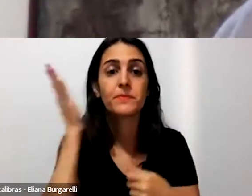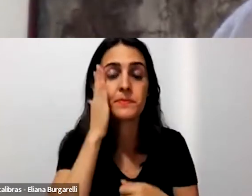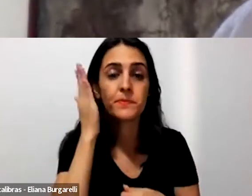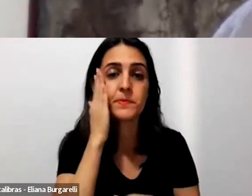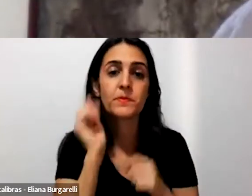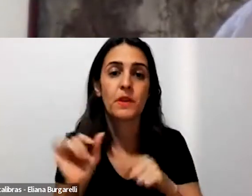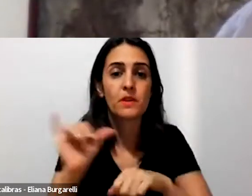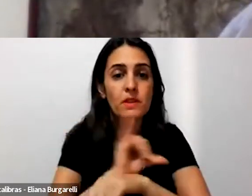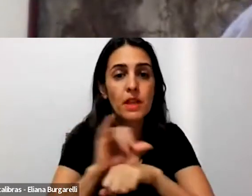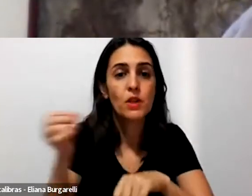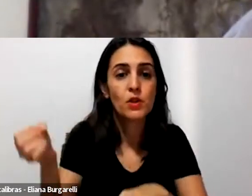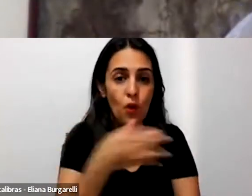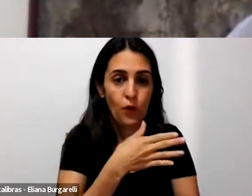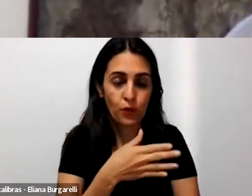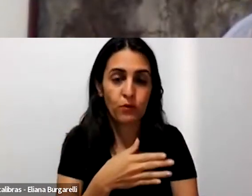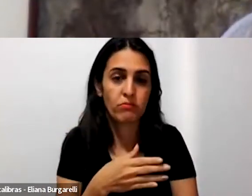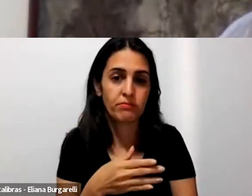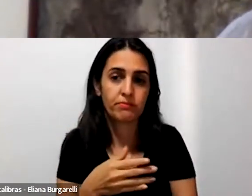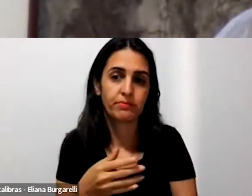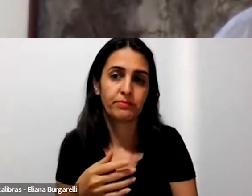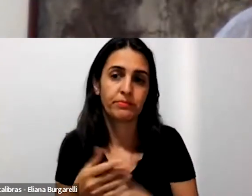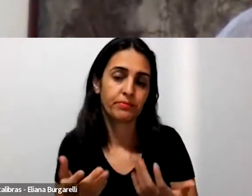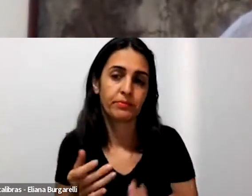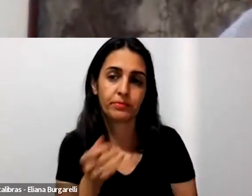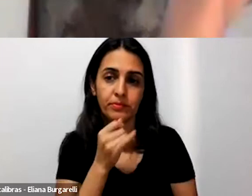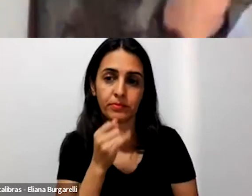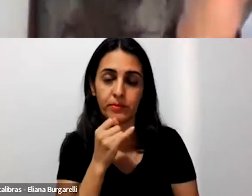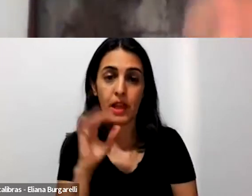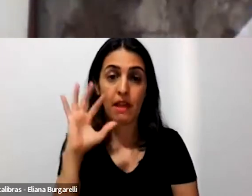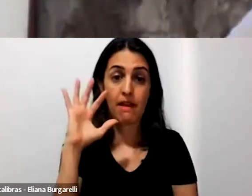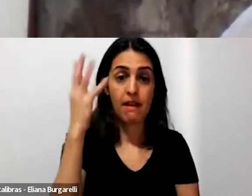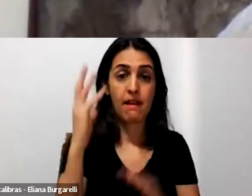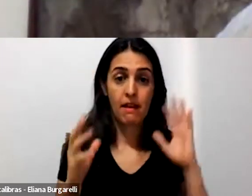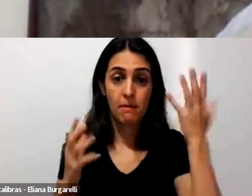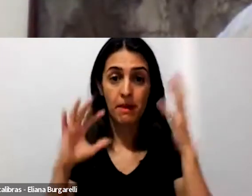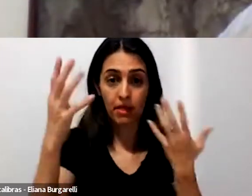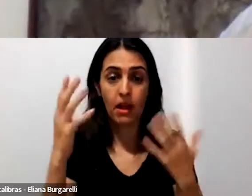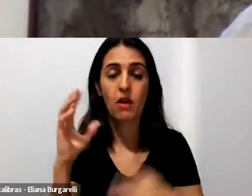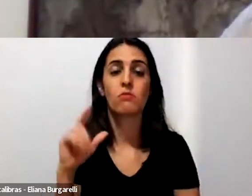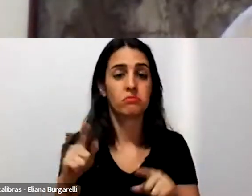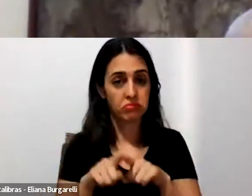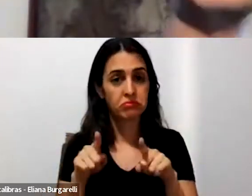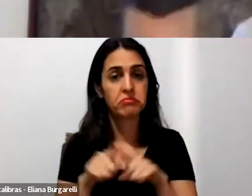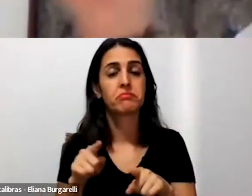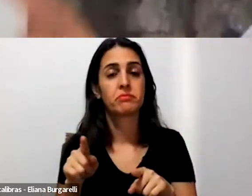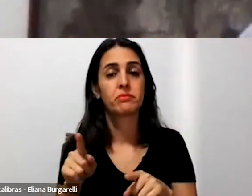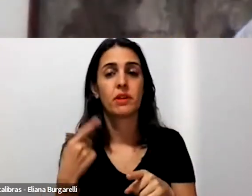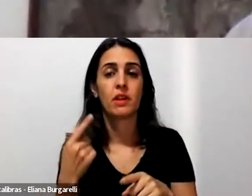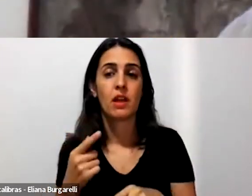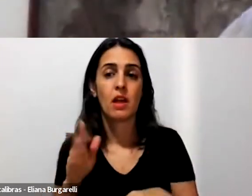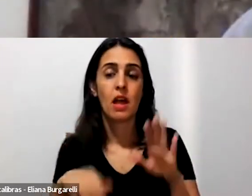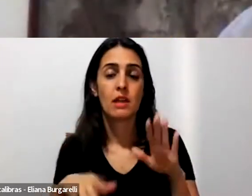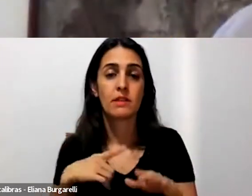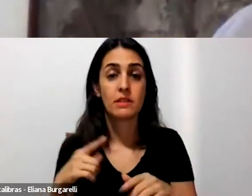redesenho do sistema multilateral, o papel do multilateralismo ambiental climático, que é estruturante do sistema multilateral. Embora o sistema multilateral esteja